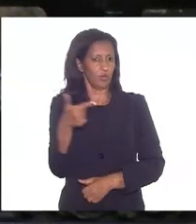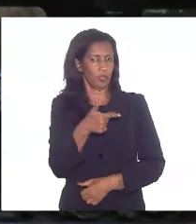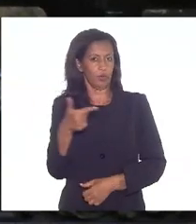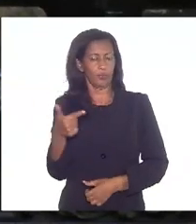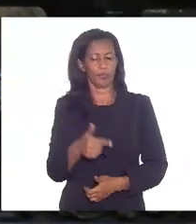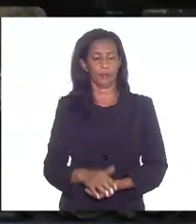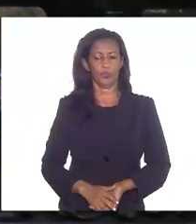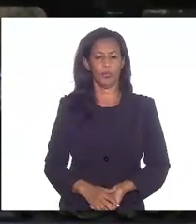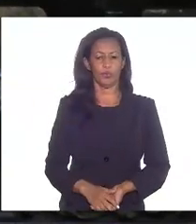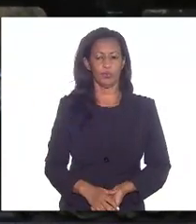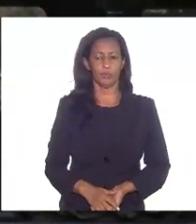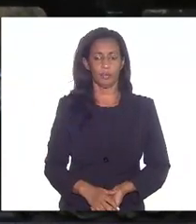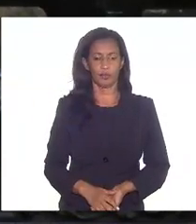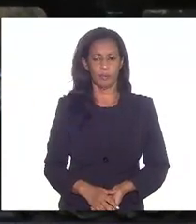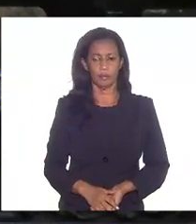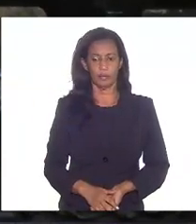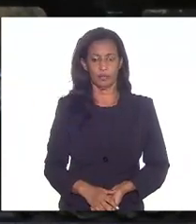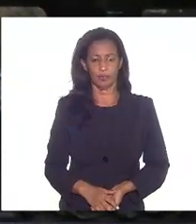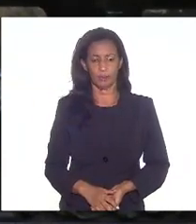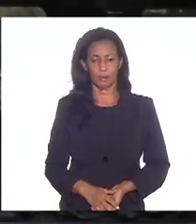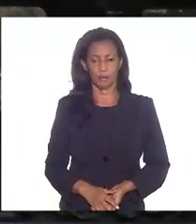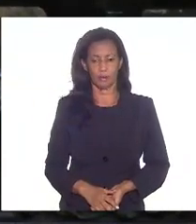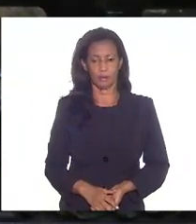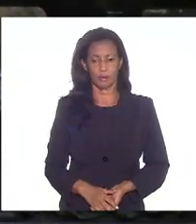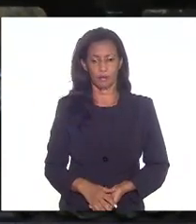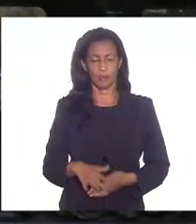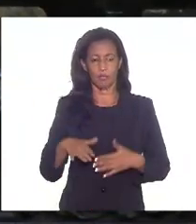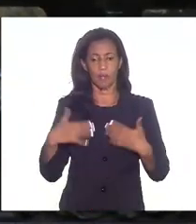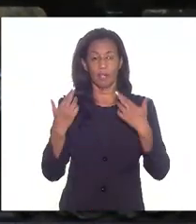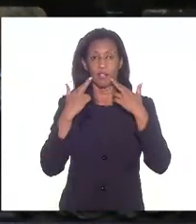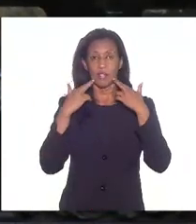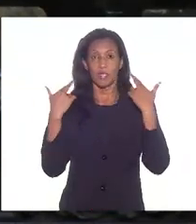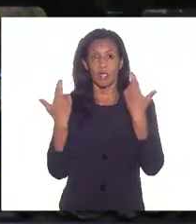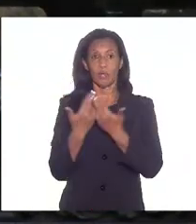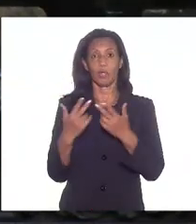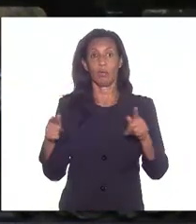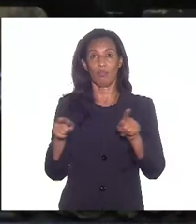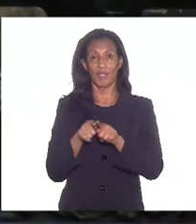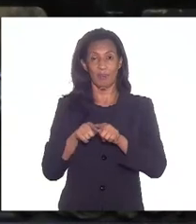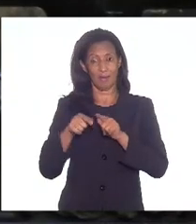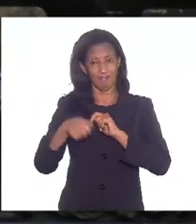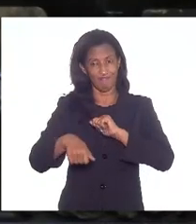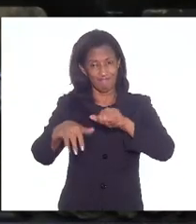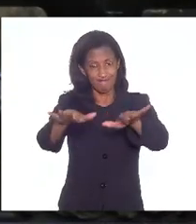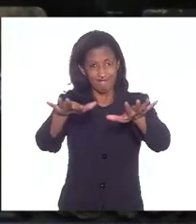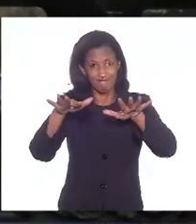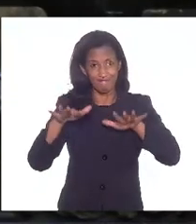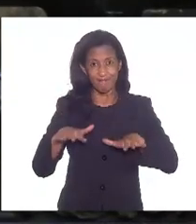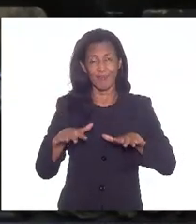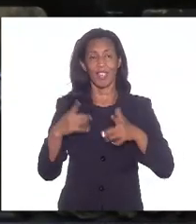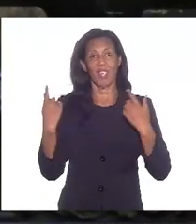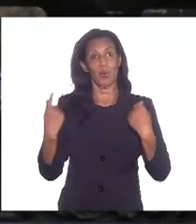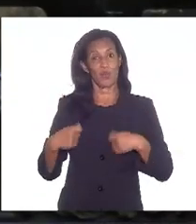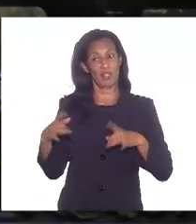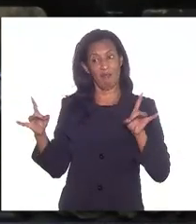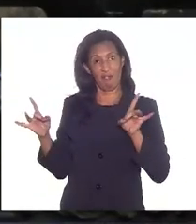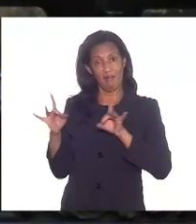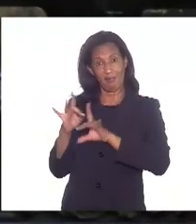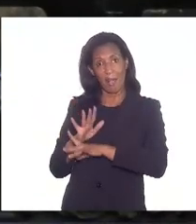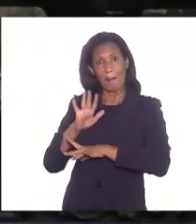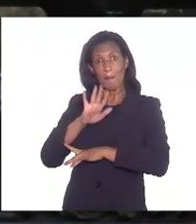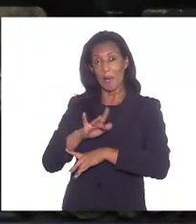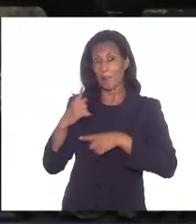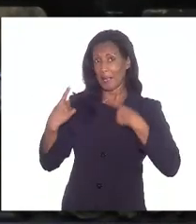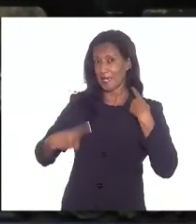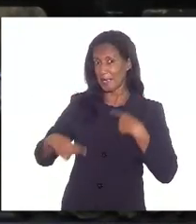2022, e será a reunião também aqui em plenário, eu tenho que encerrar, mas para esse debate